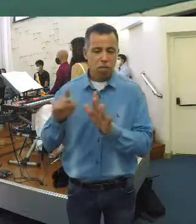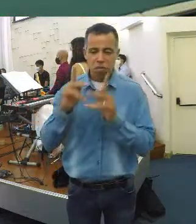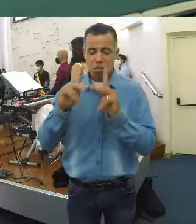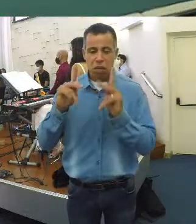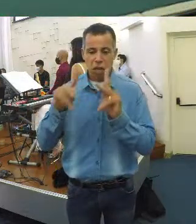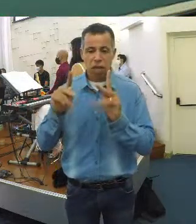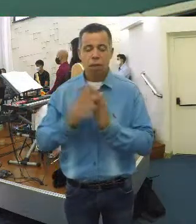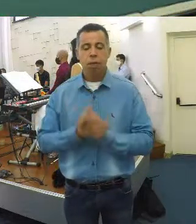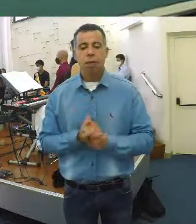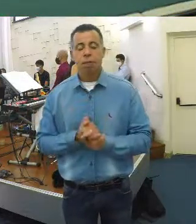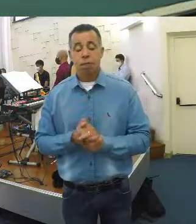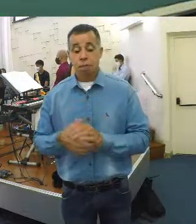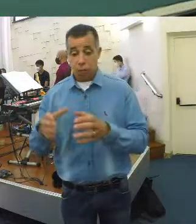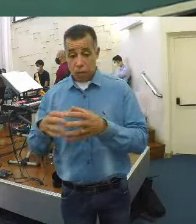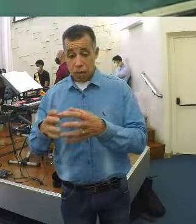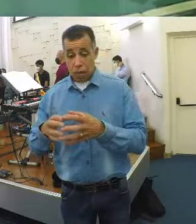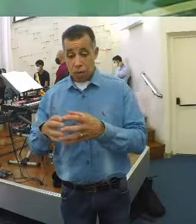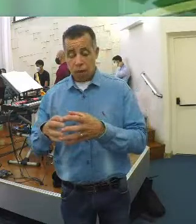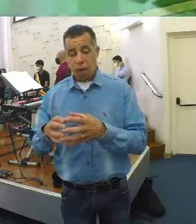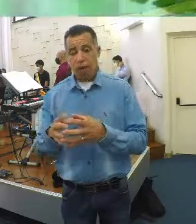E ali naquela cidade,